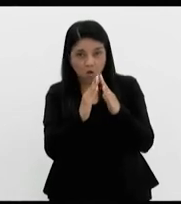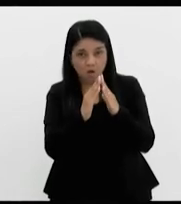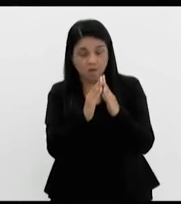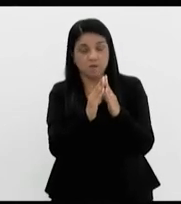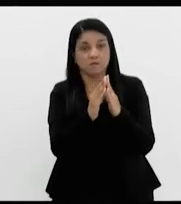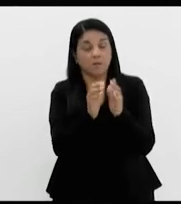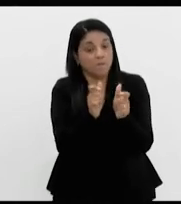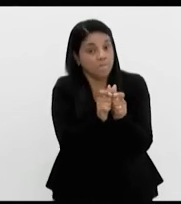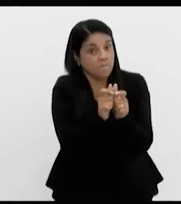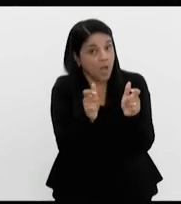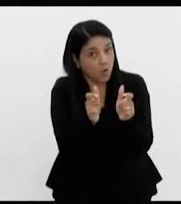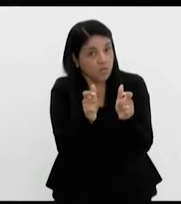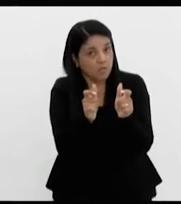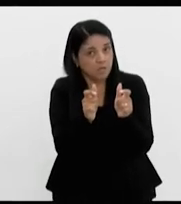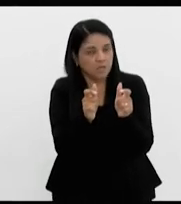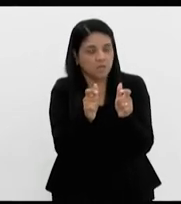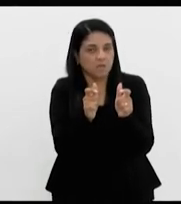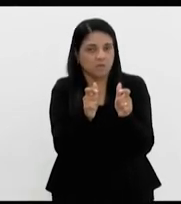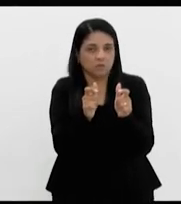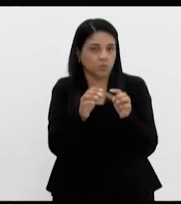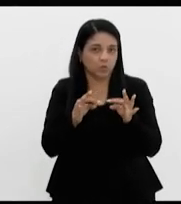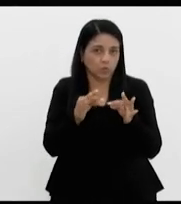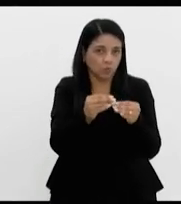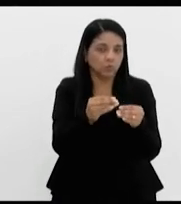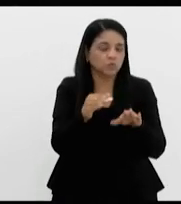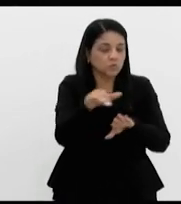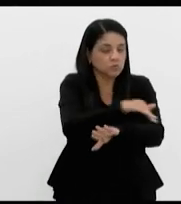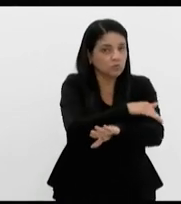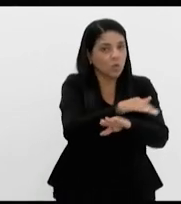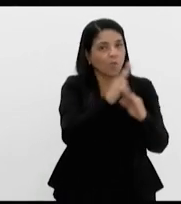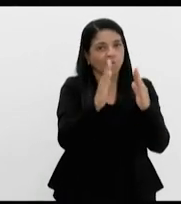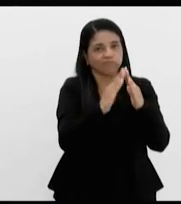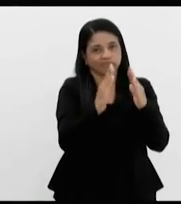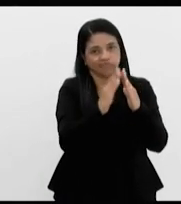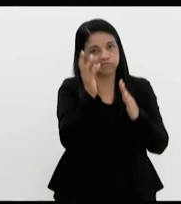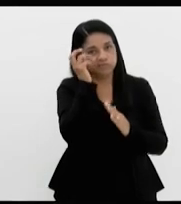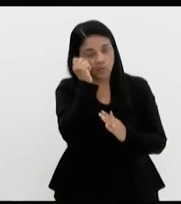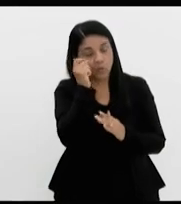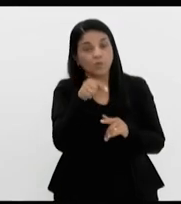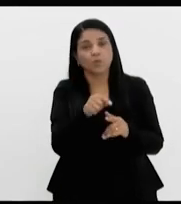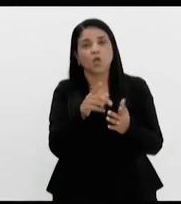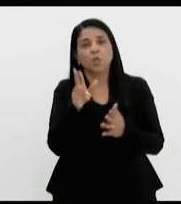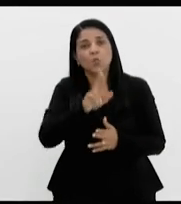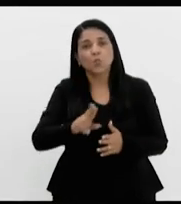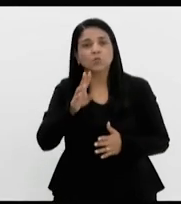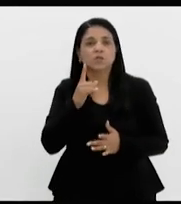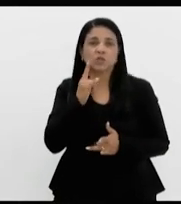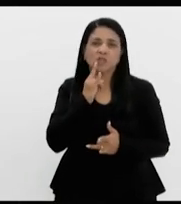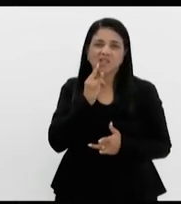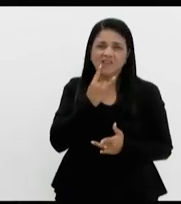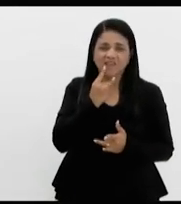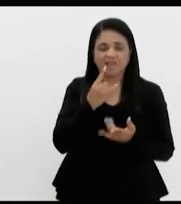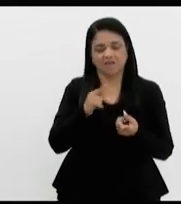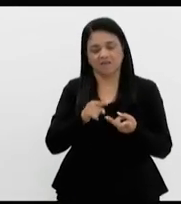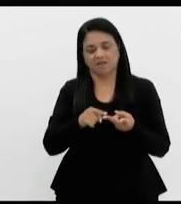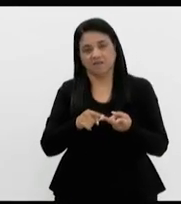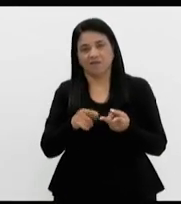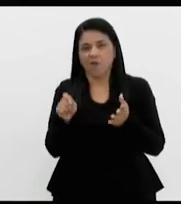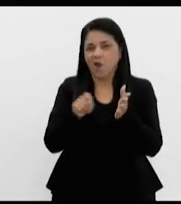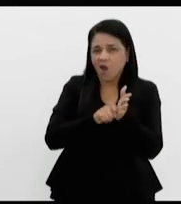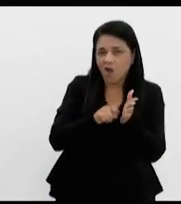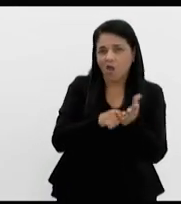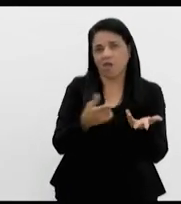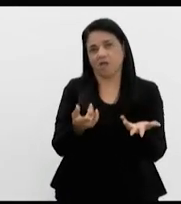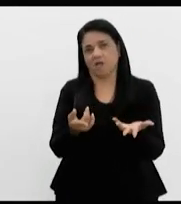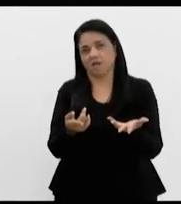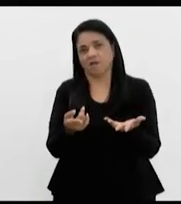sua totalidade, infelizmente se encontram na rua em função desse uso abusivo de álcool e drogas, conforme aponta